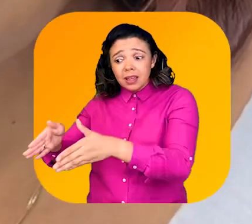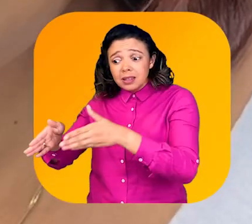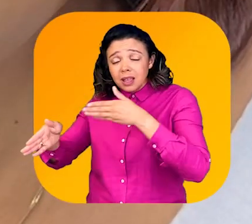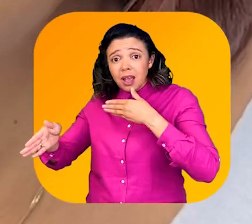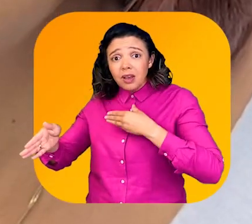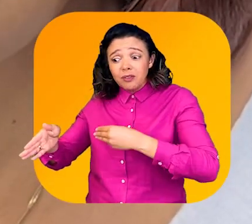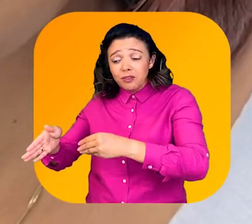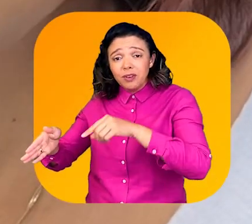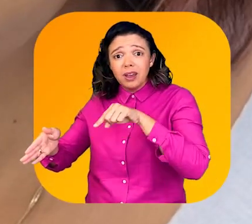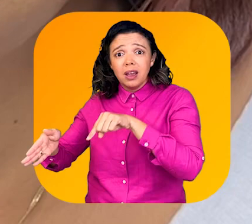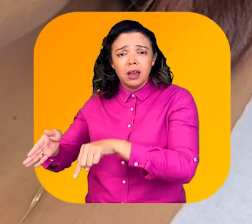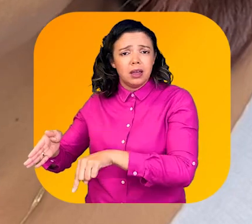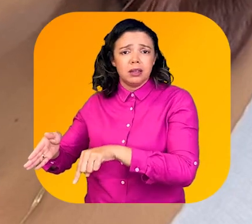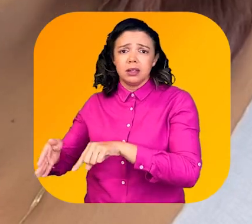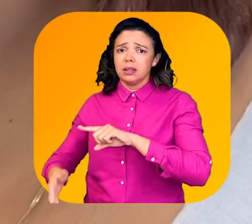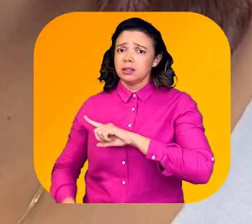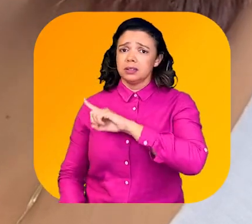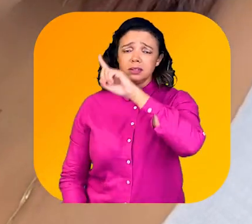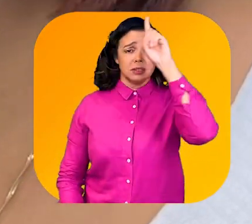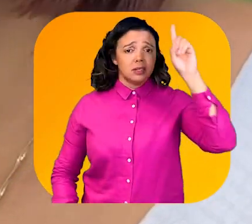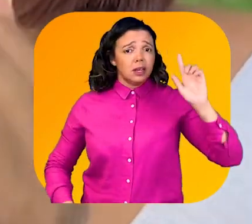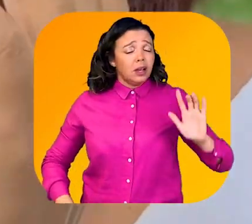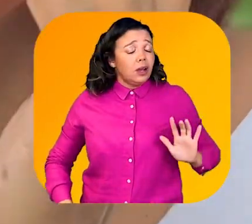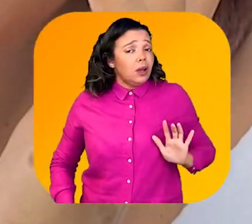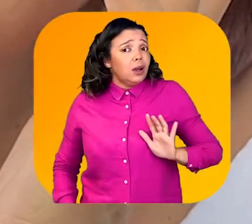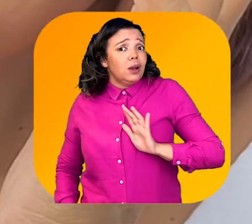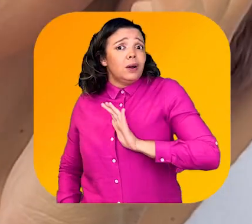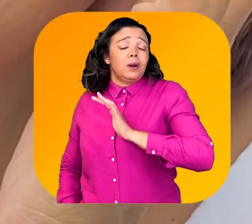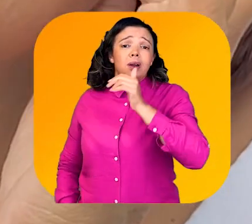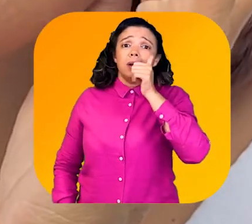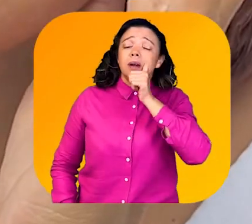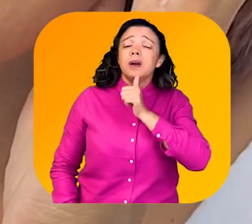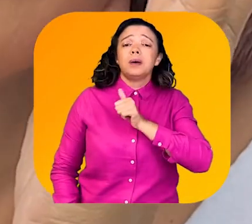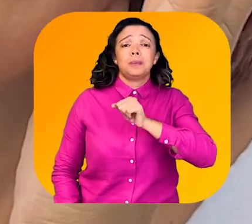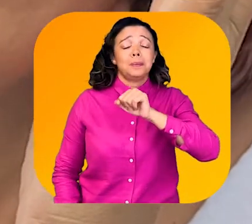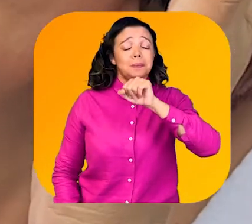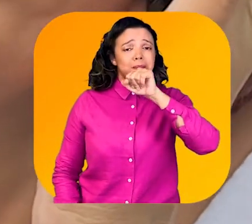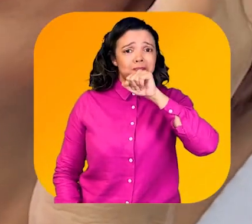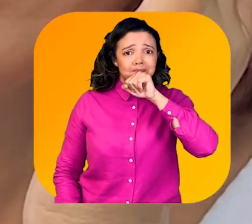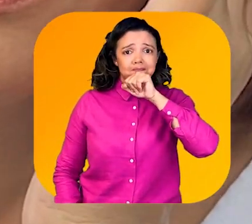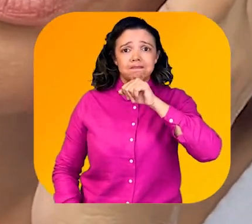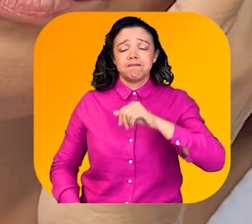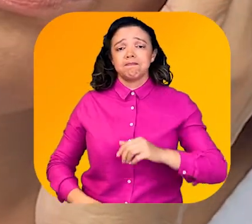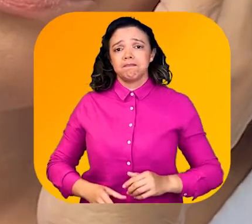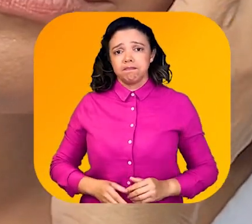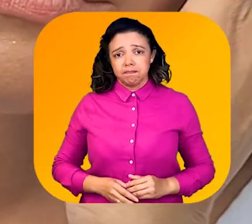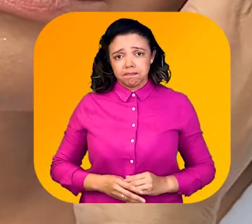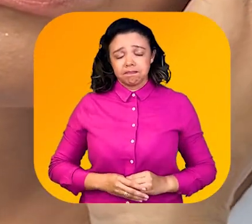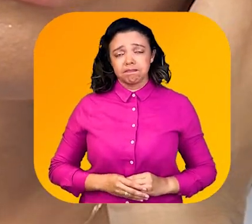Enterrar um filho é um dia que não deveria existir na vida de uma mãe.